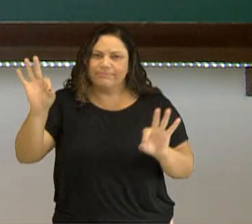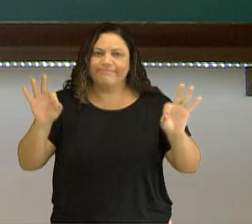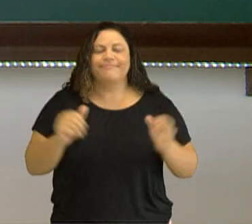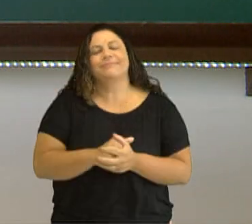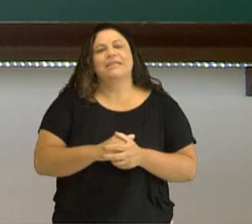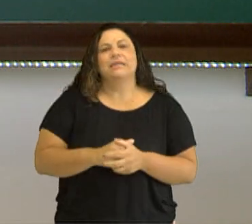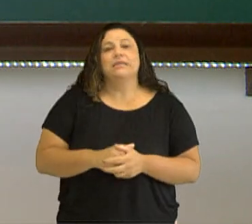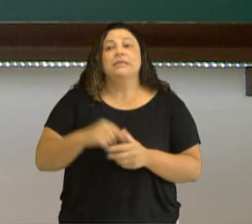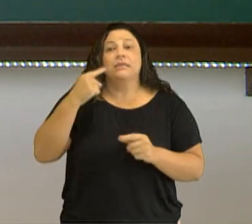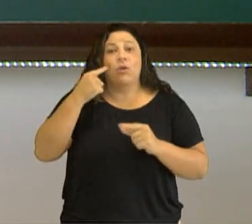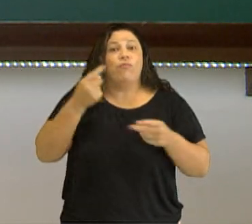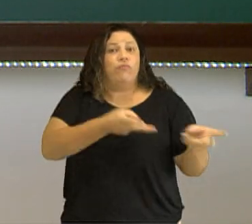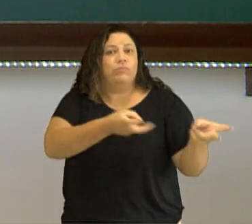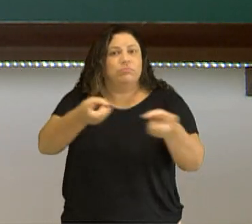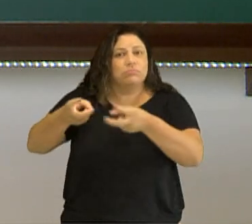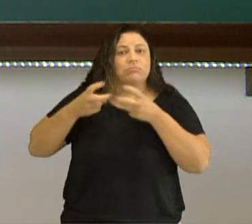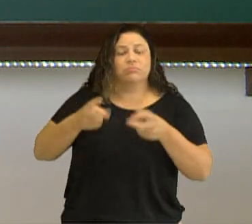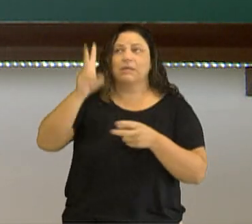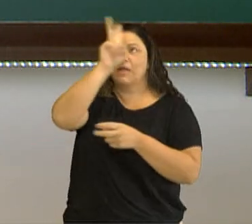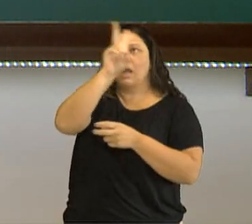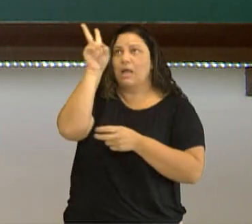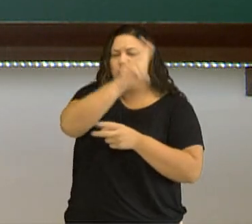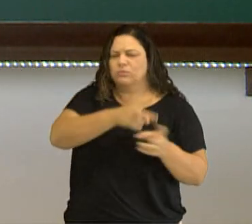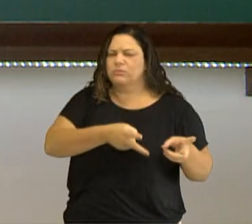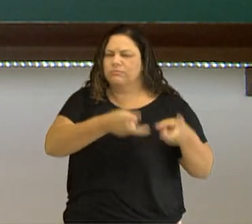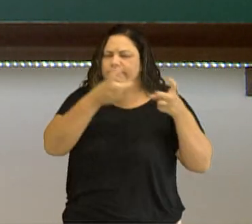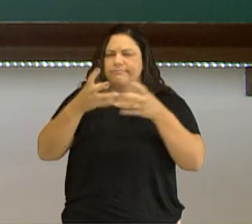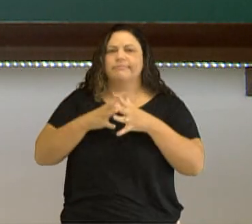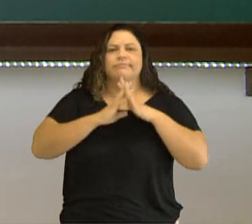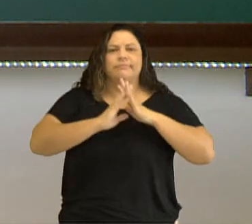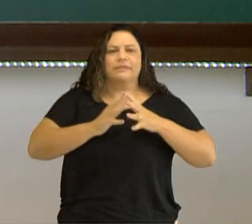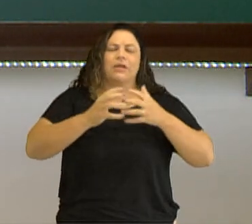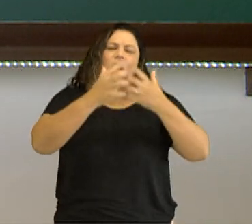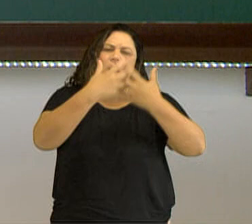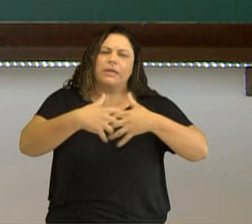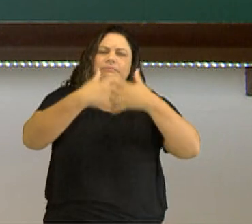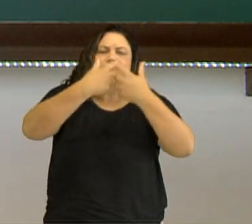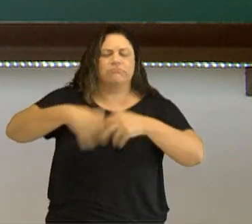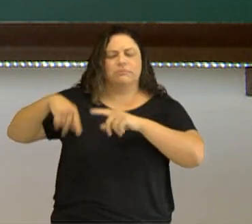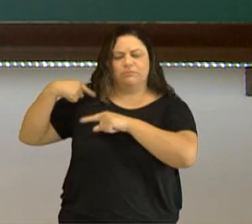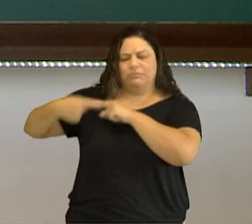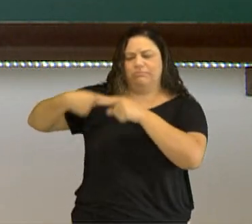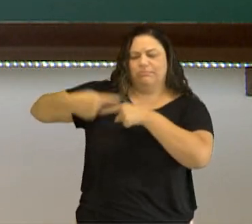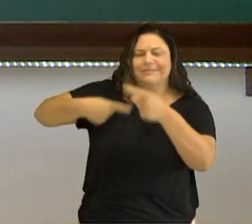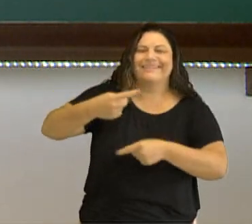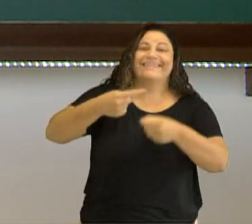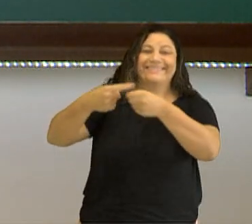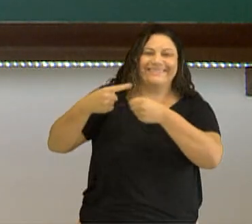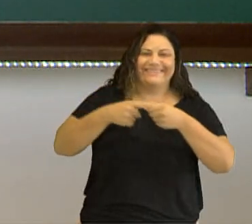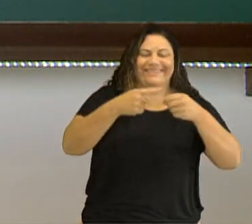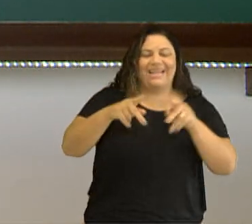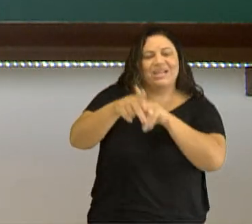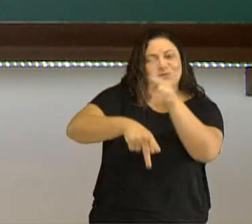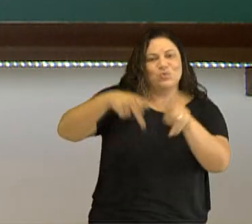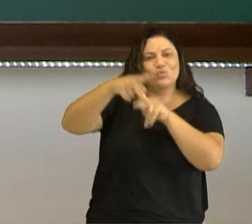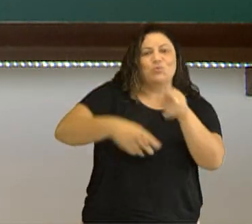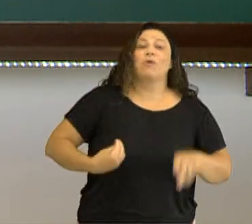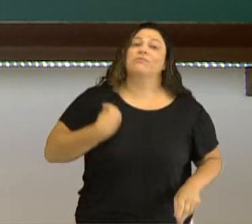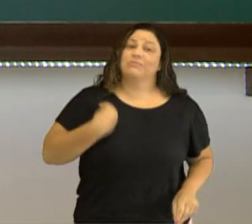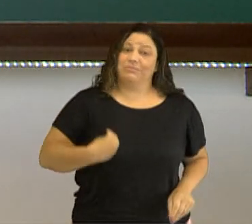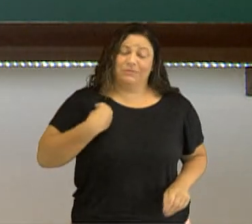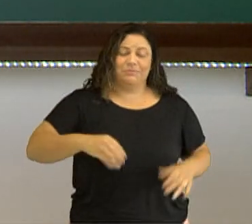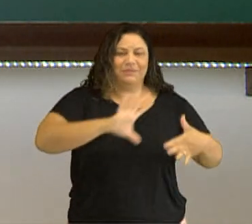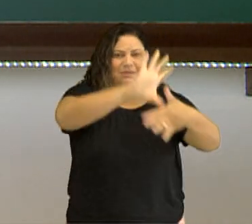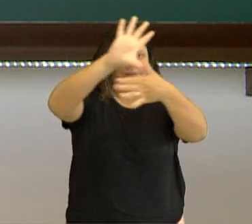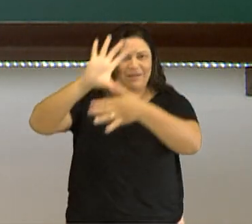vamos resgatar aí a história e a complexidade dessas civilizações, dessas cidades, desses povos que habitavam a